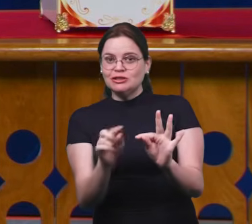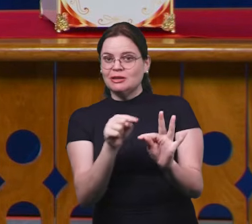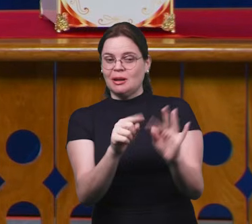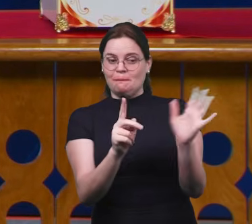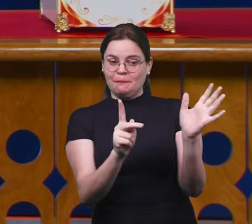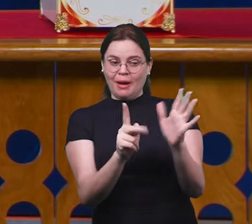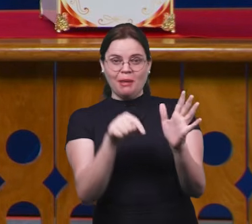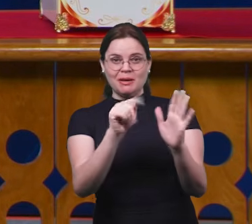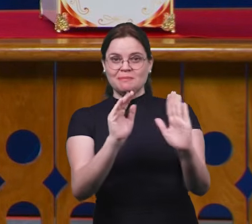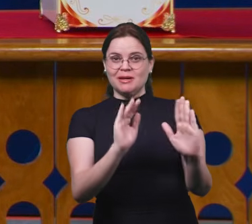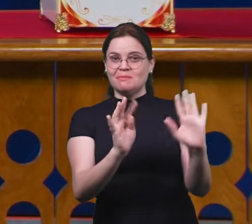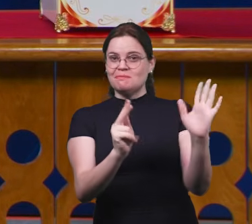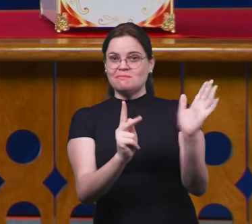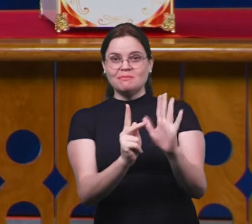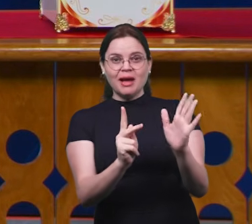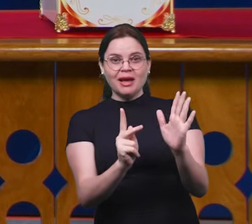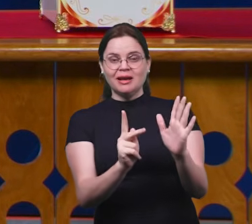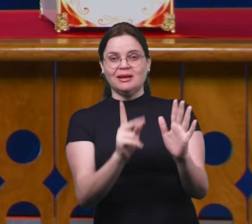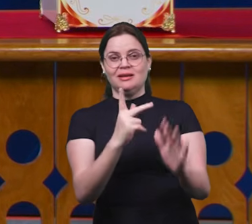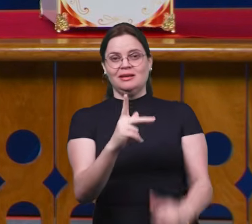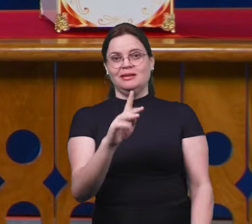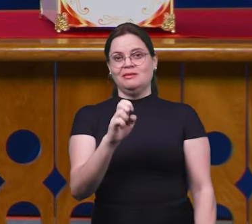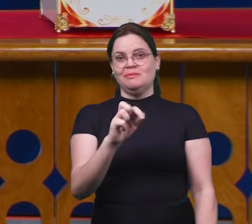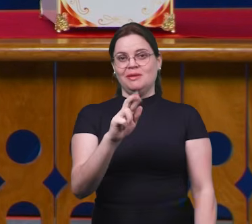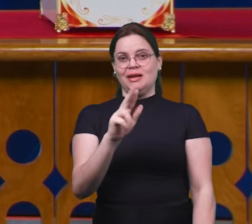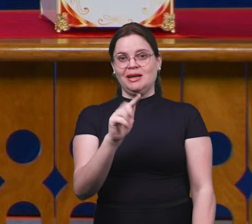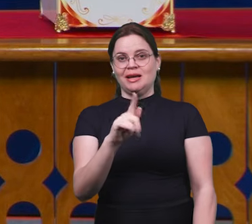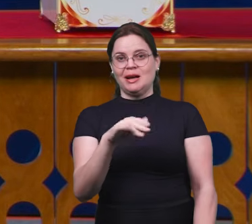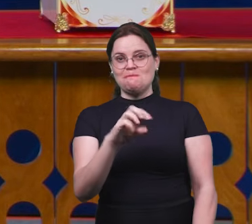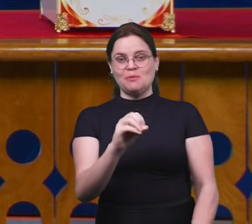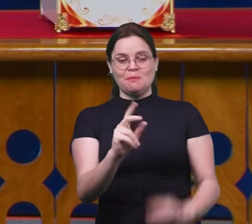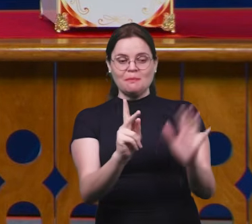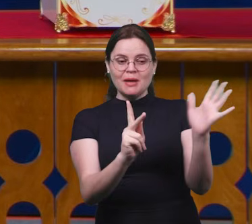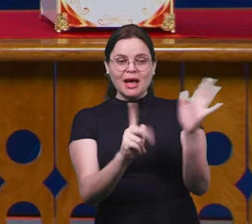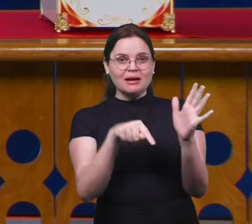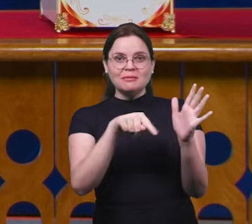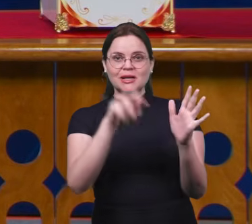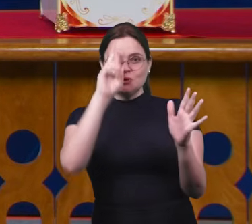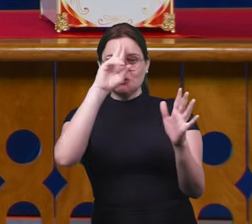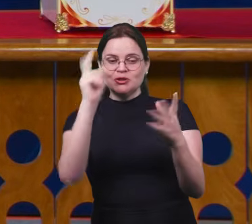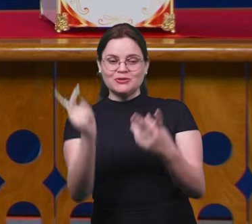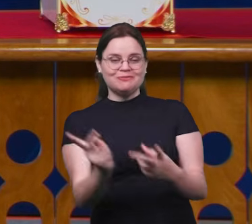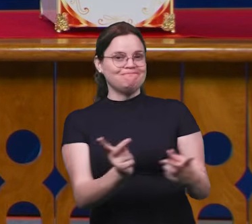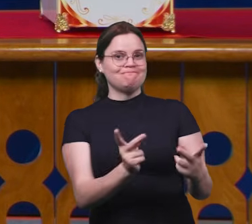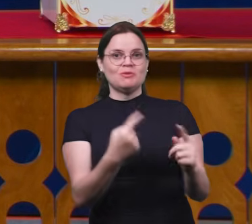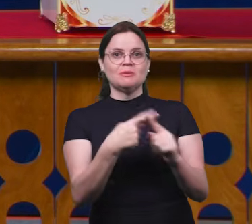já não falava mais, o Senhor já não visitava mais a igreja, porque